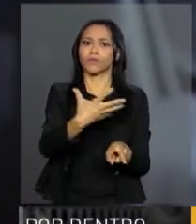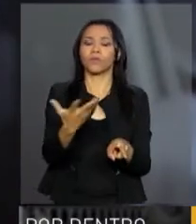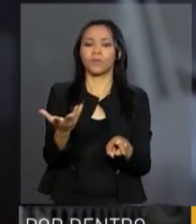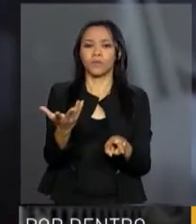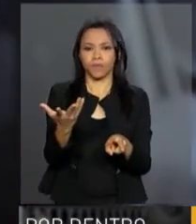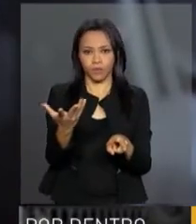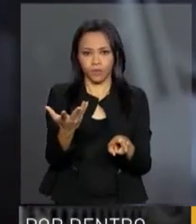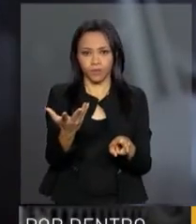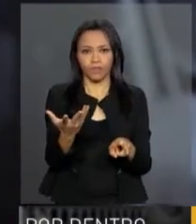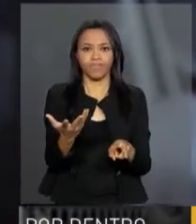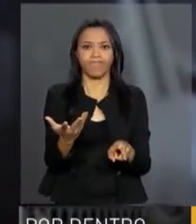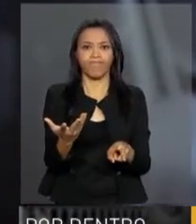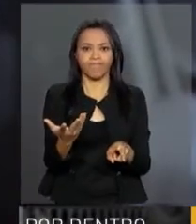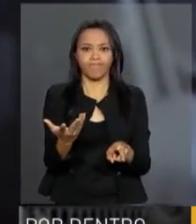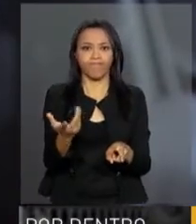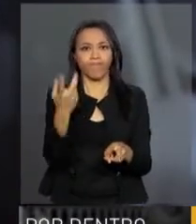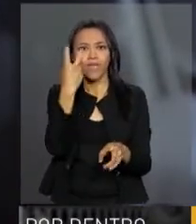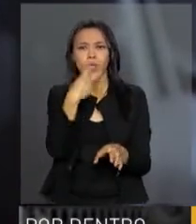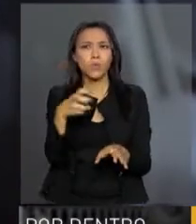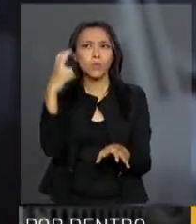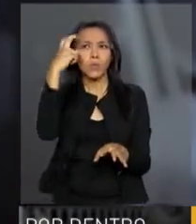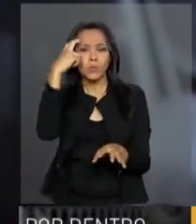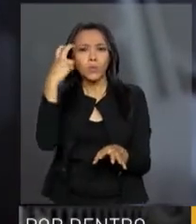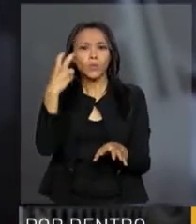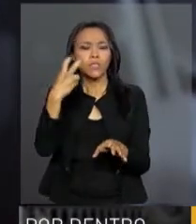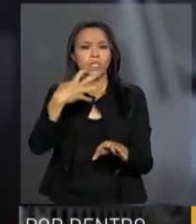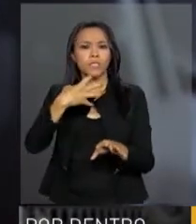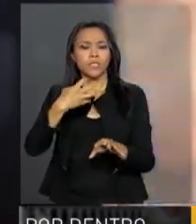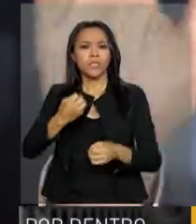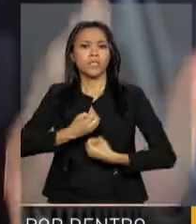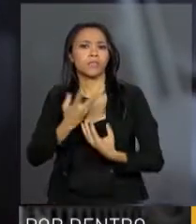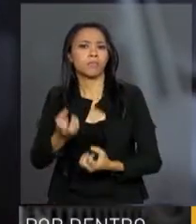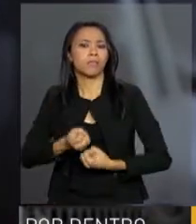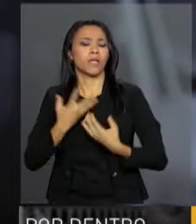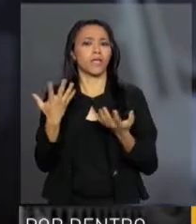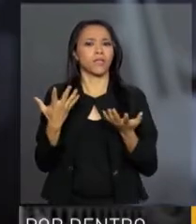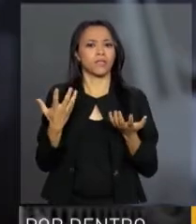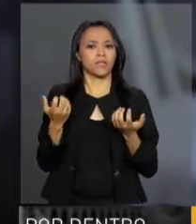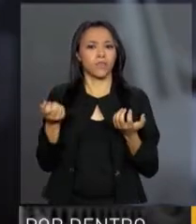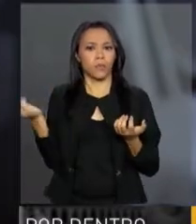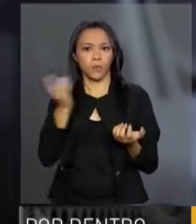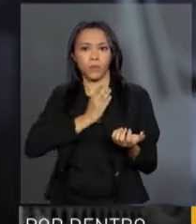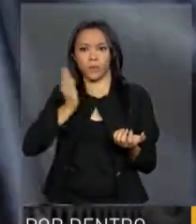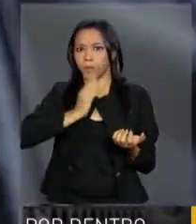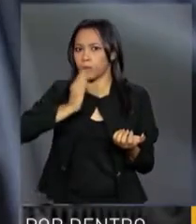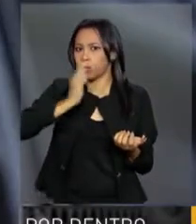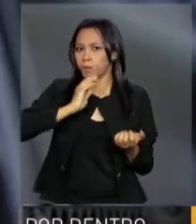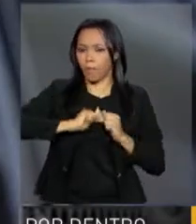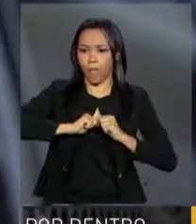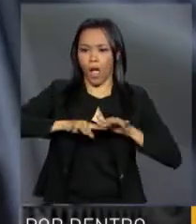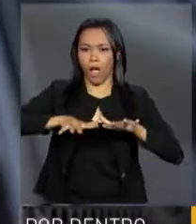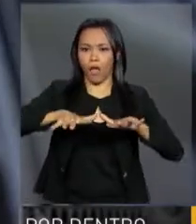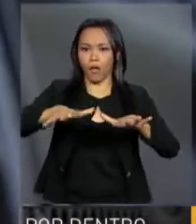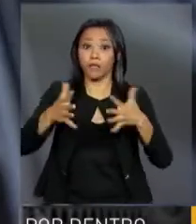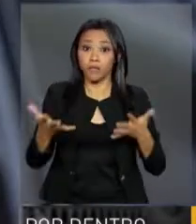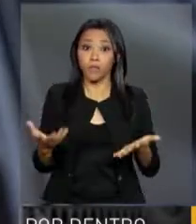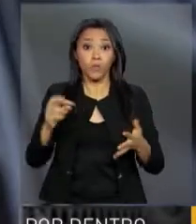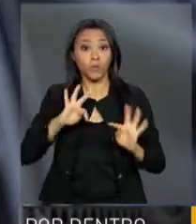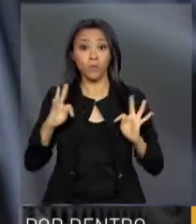que a cultura se expressa com uma velocidade muito grande. Então, tudo